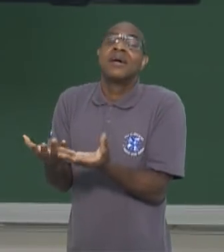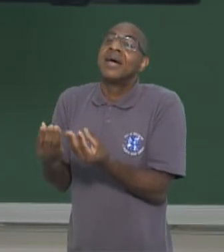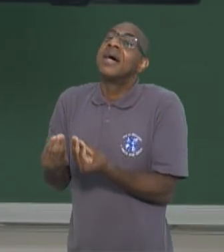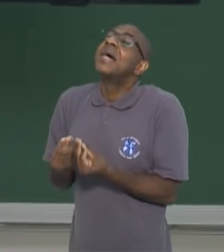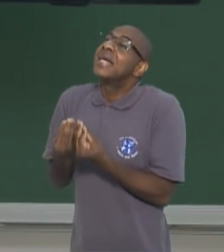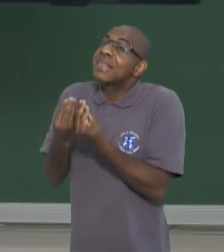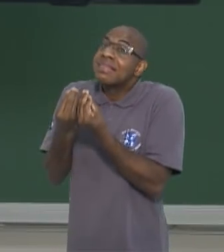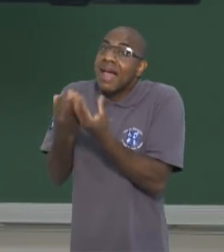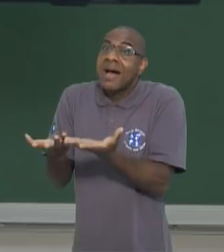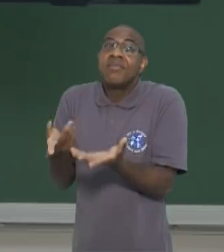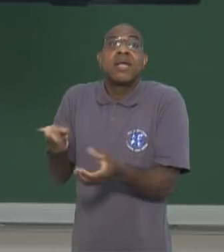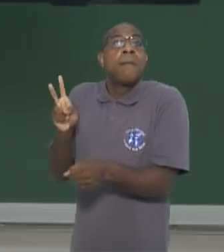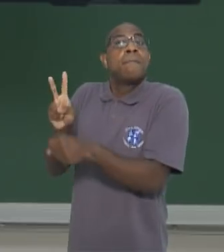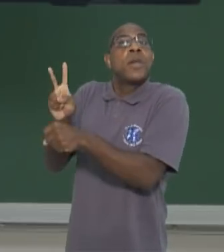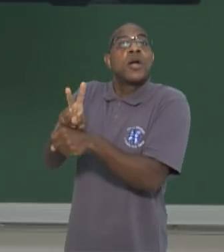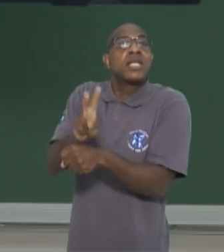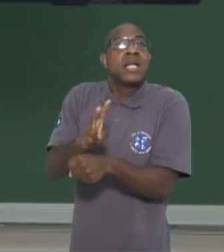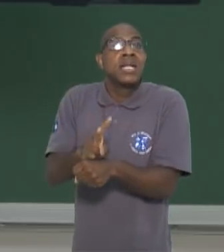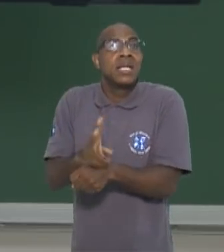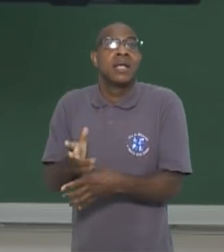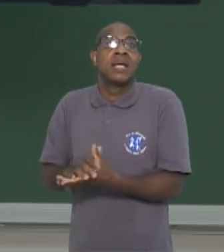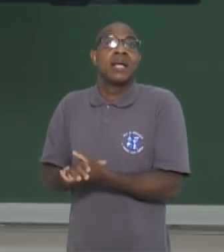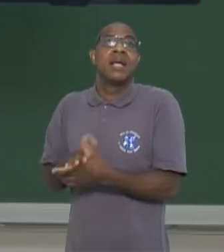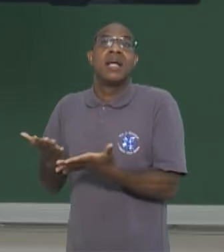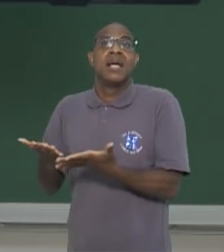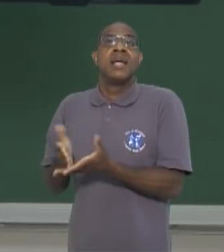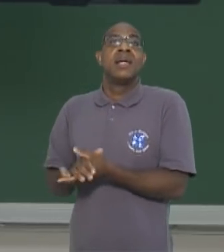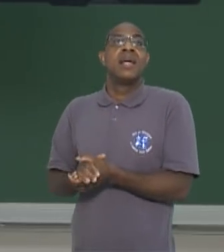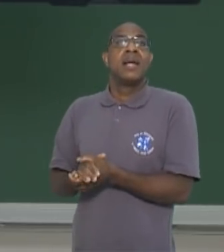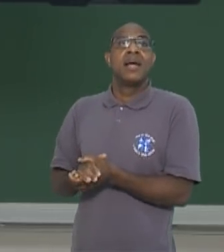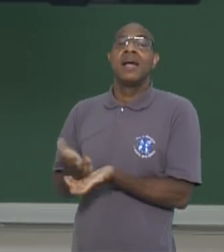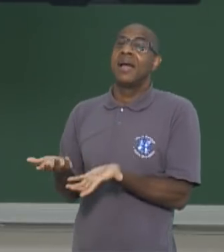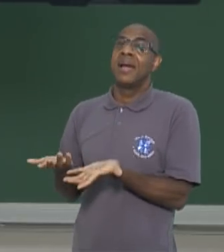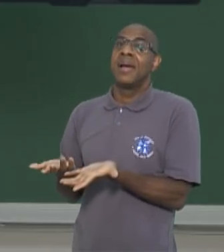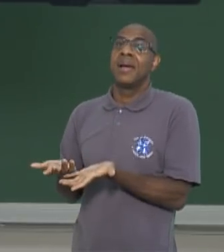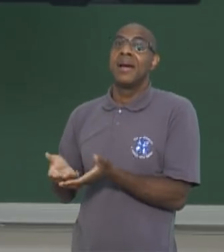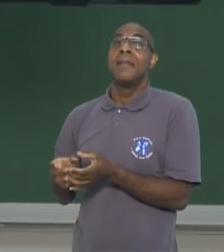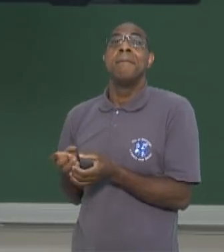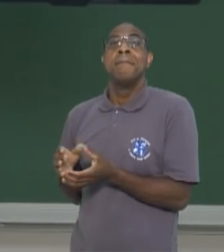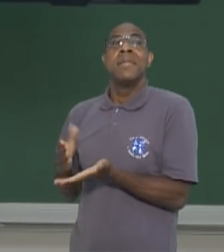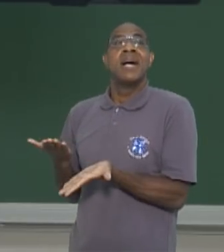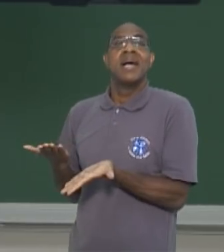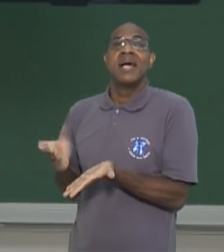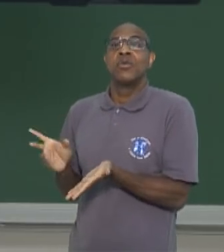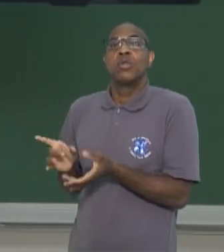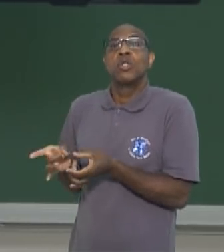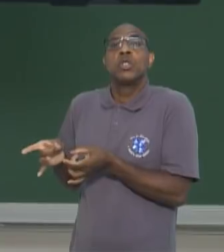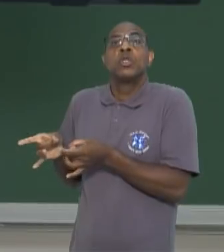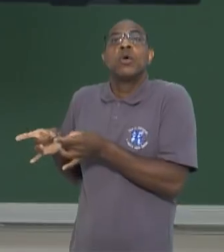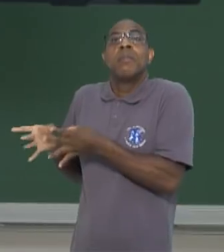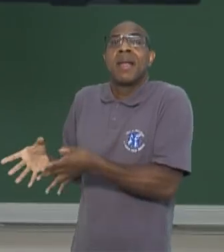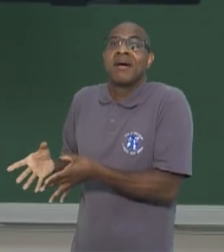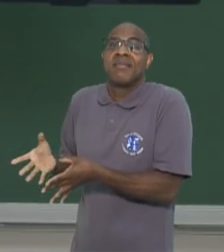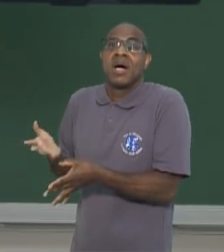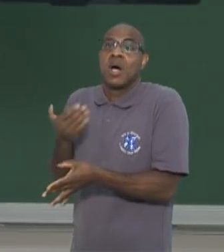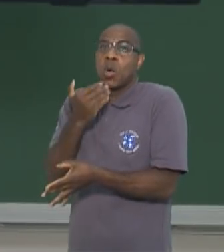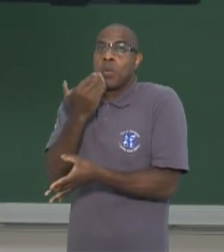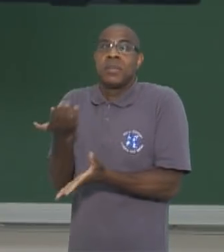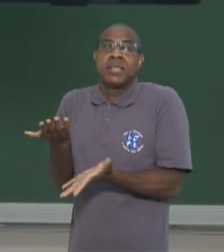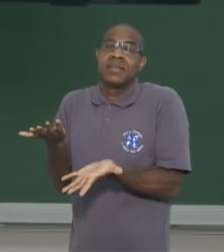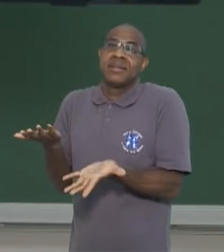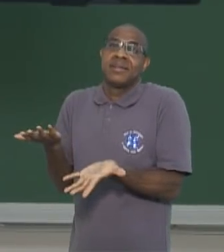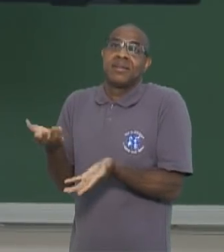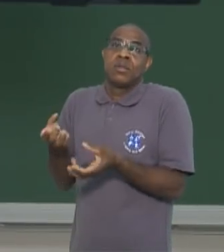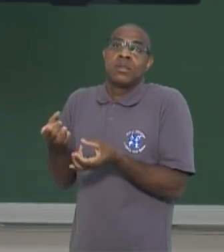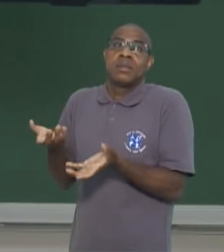era o mínimo. Mal sobrava comida para esse camponês e sua família se alimentar. Porque tudo quase que ele produzia, ele tinha que dar uma parcela